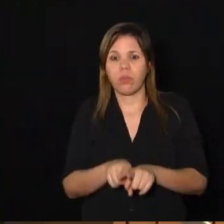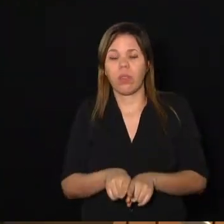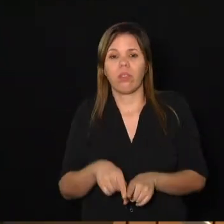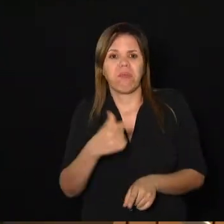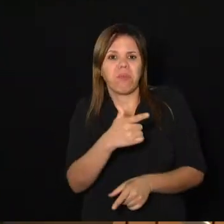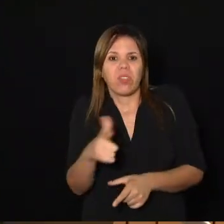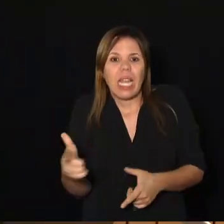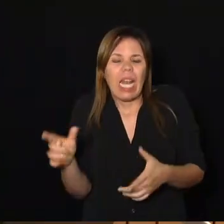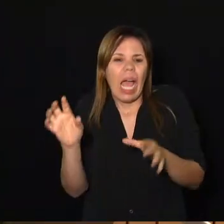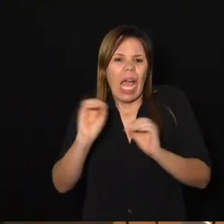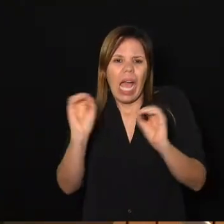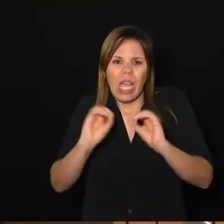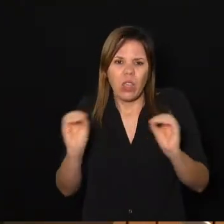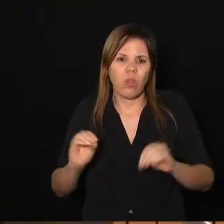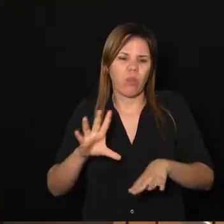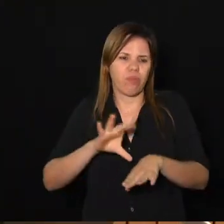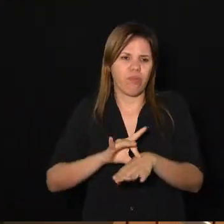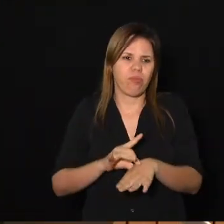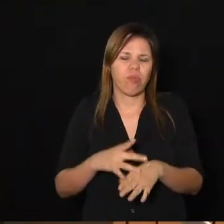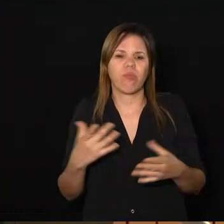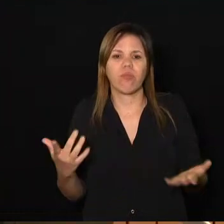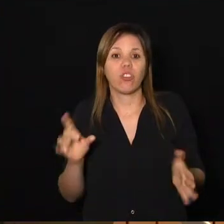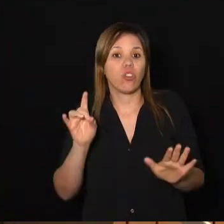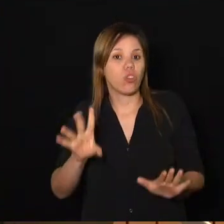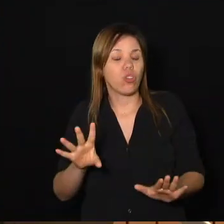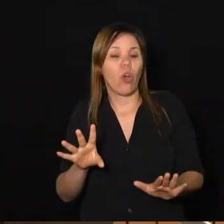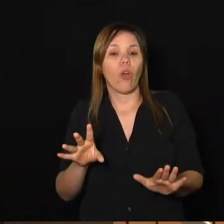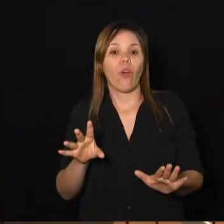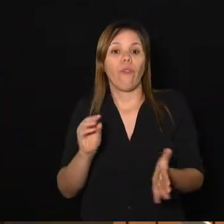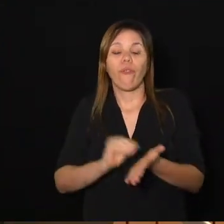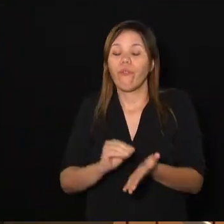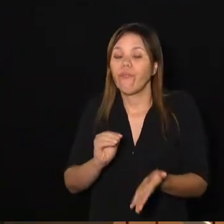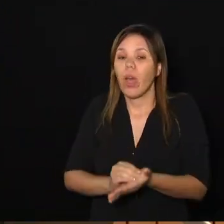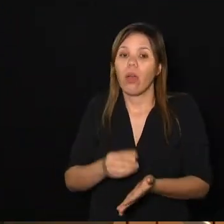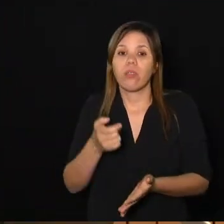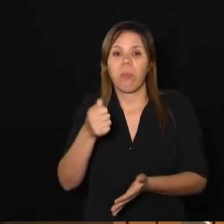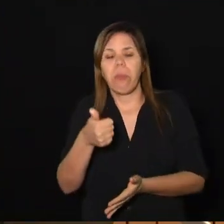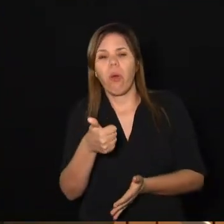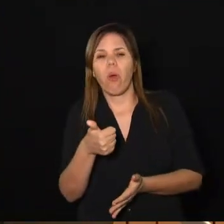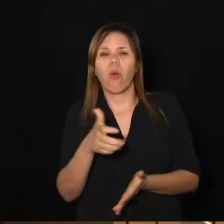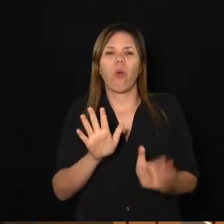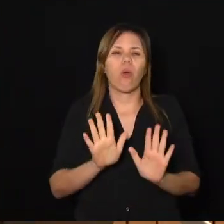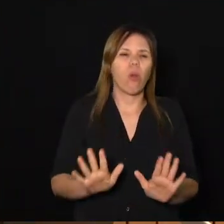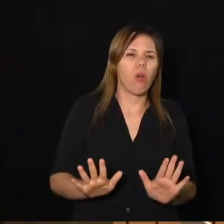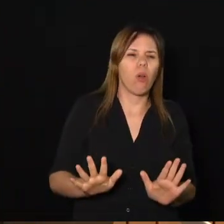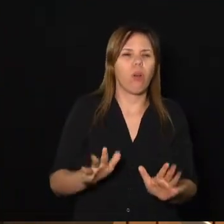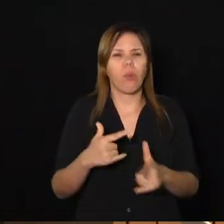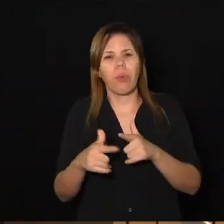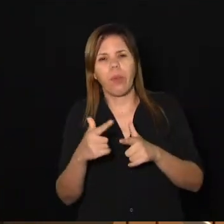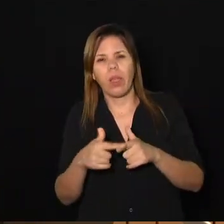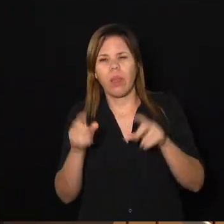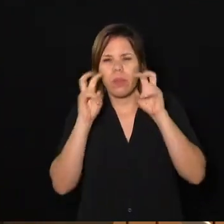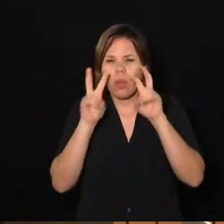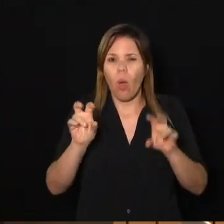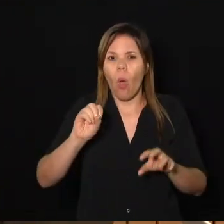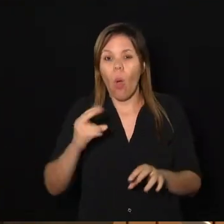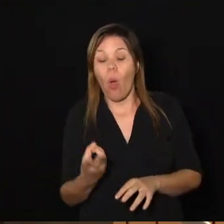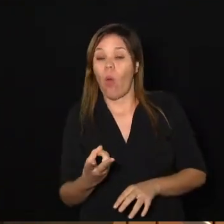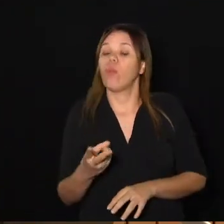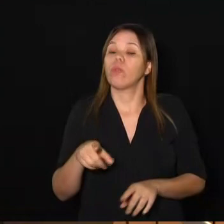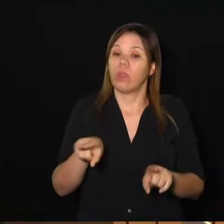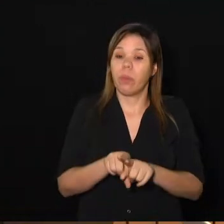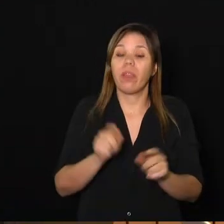patologia ou seja necessidade médica são apenas distúrbios ou algum tipo de deficiência que é